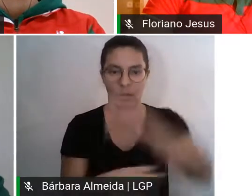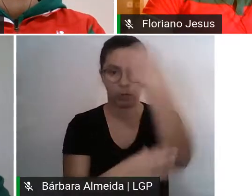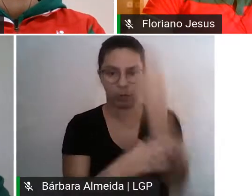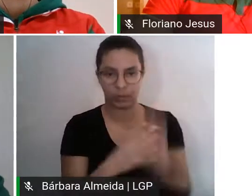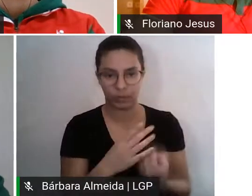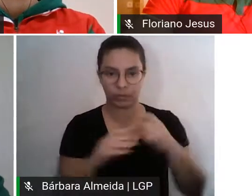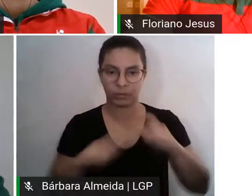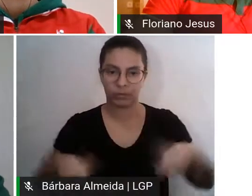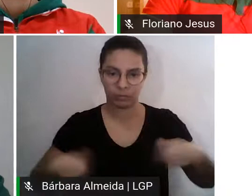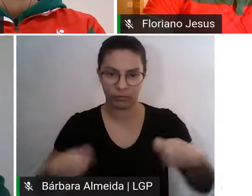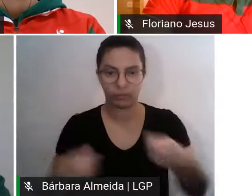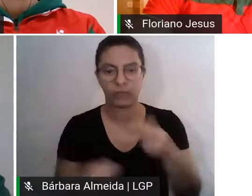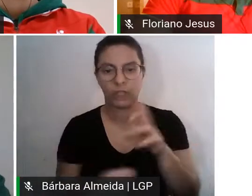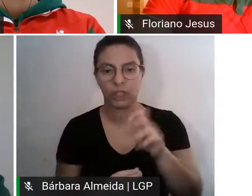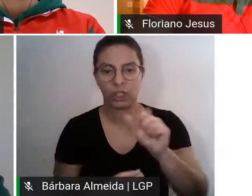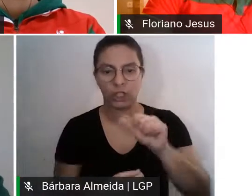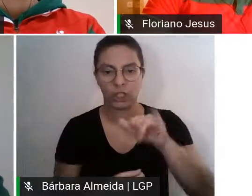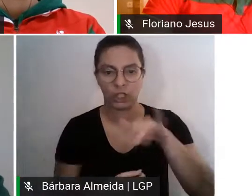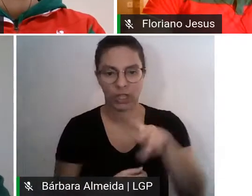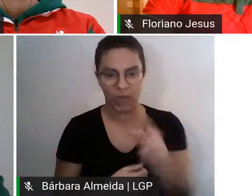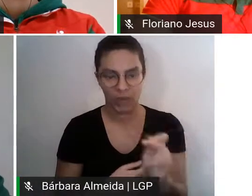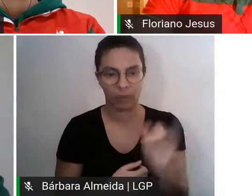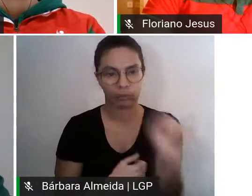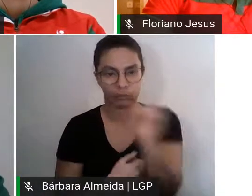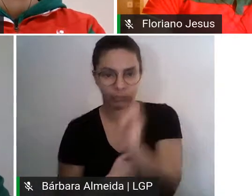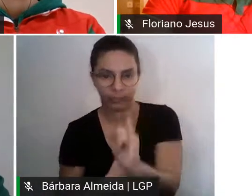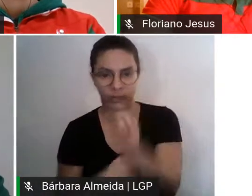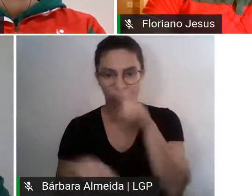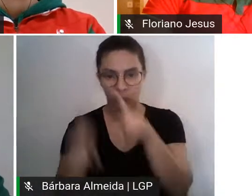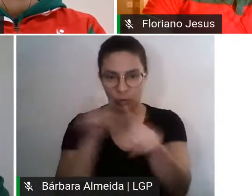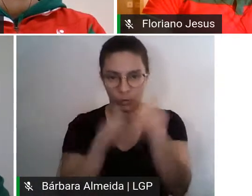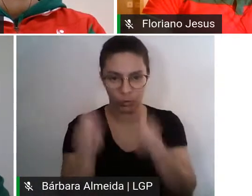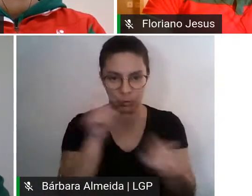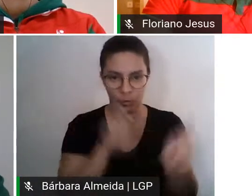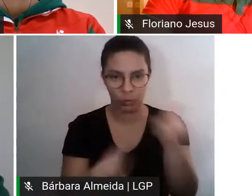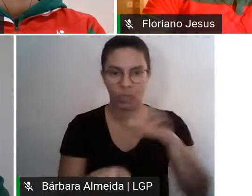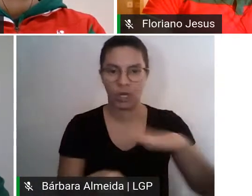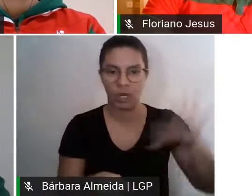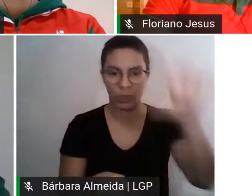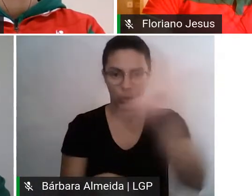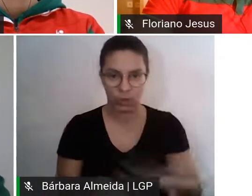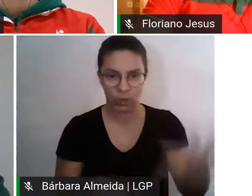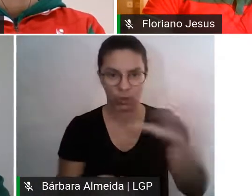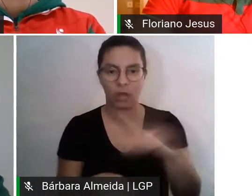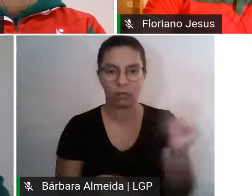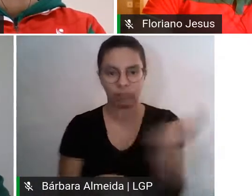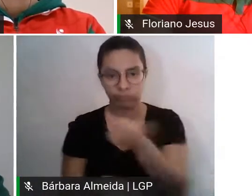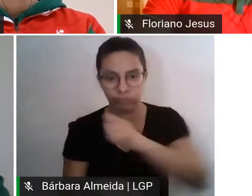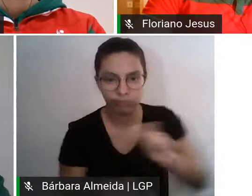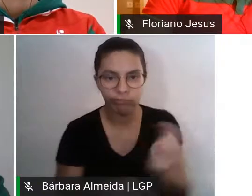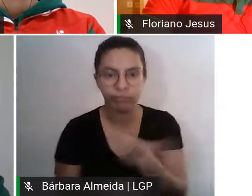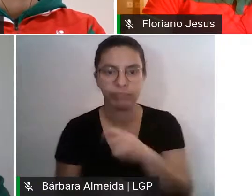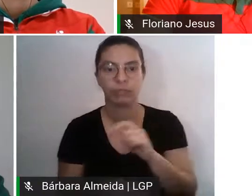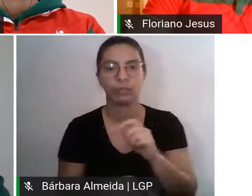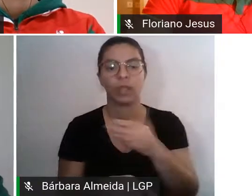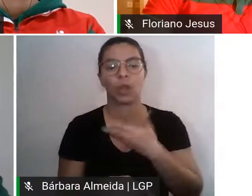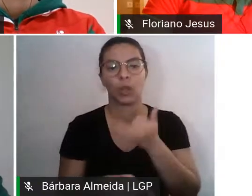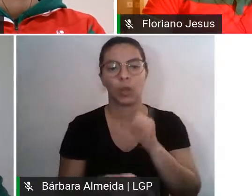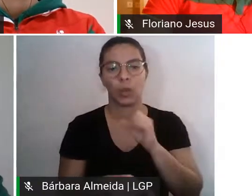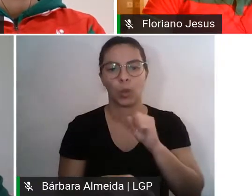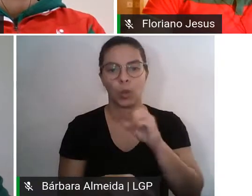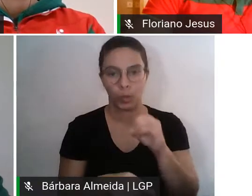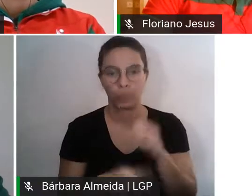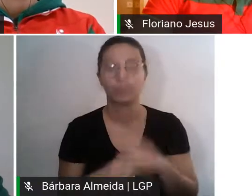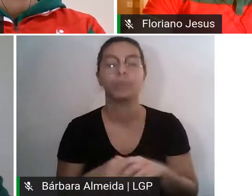de Rodas, Regina Costa, o Selecionador Nacional de Parabadminton, Diogo Silva, e o Atleta de Paracanoagem,